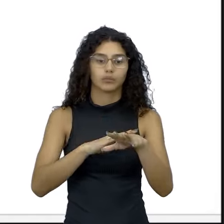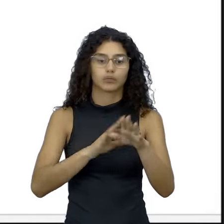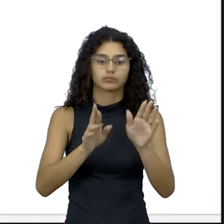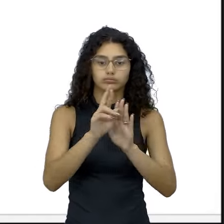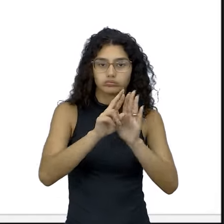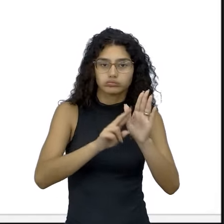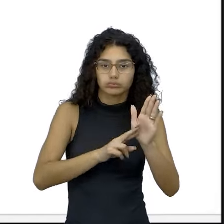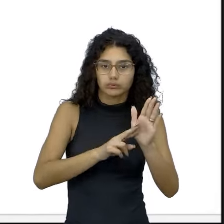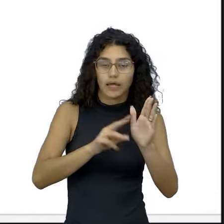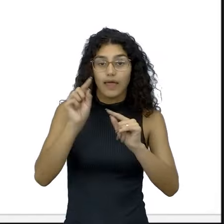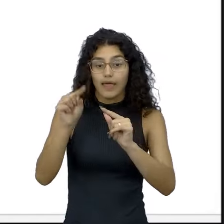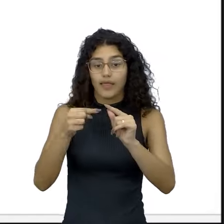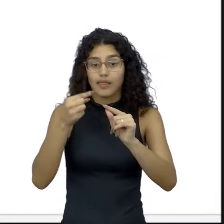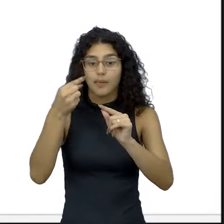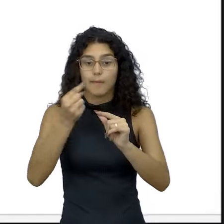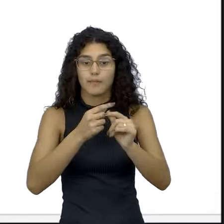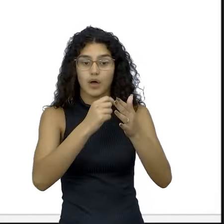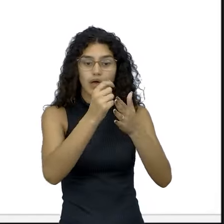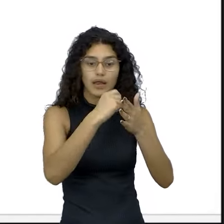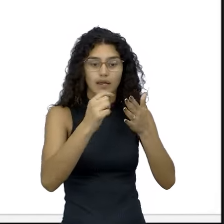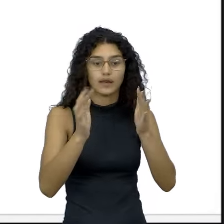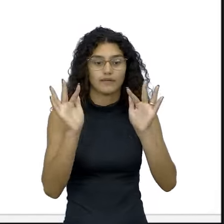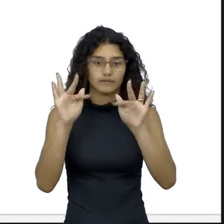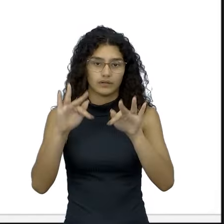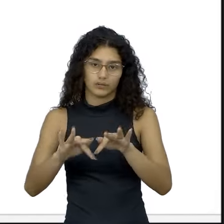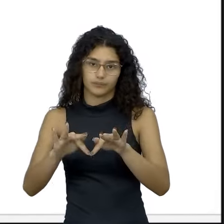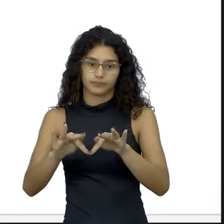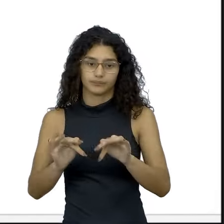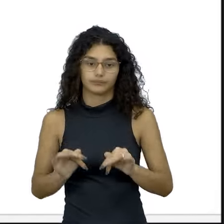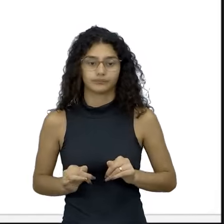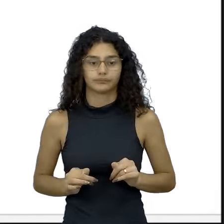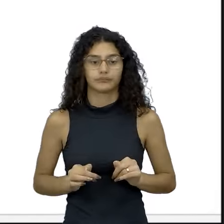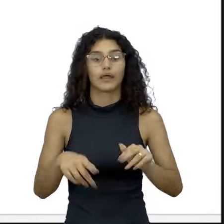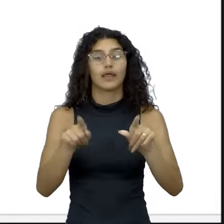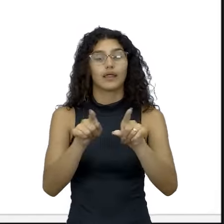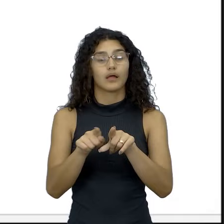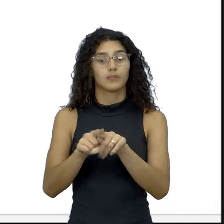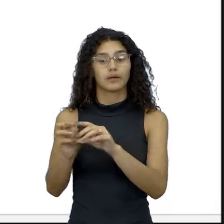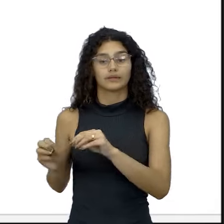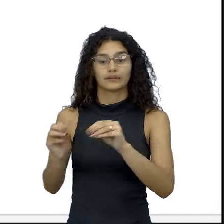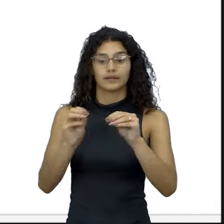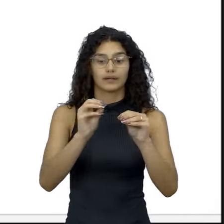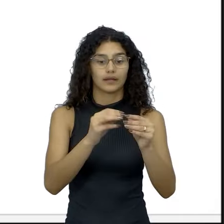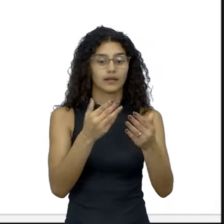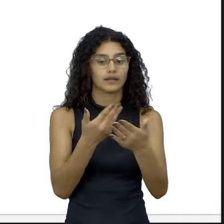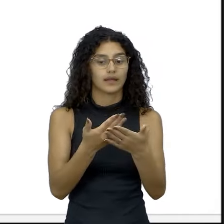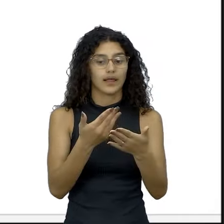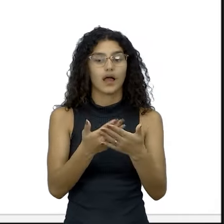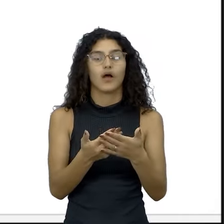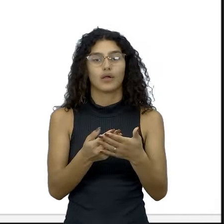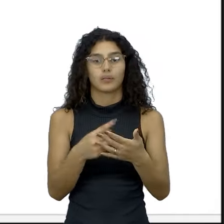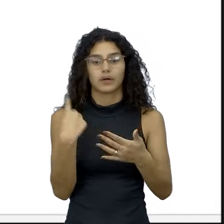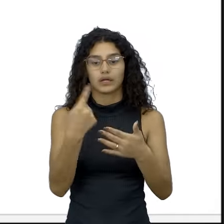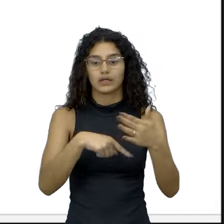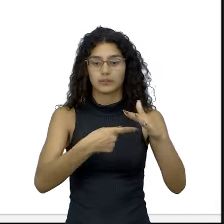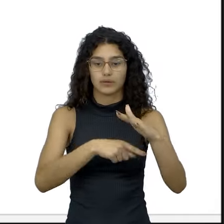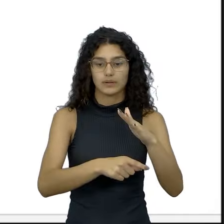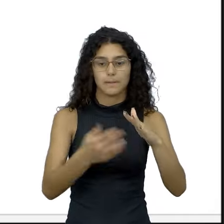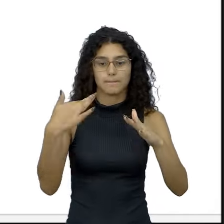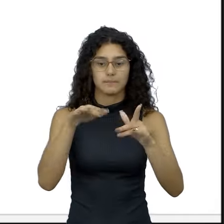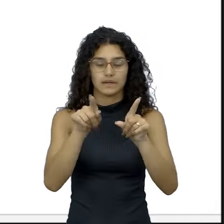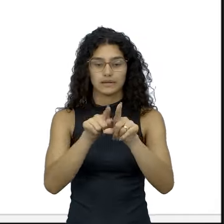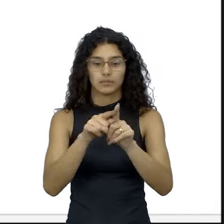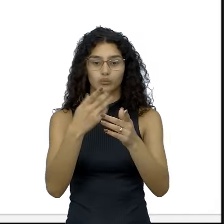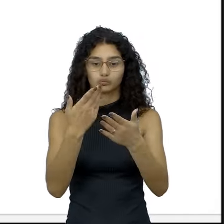revisão. E depois a escrita da versão final. Também vou trazer essa aula logo mais para a gente aprofundar um pouco mais